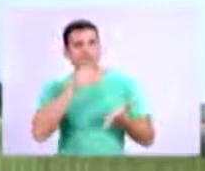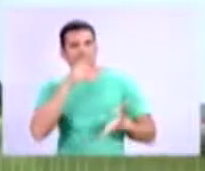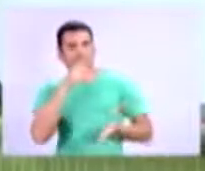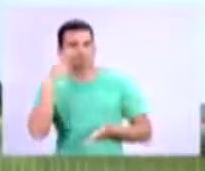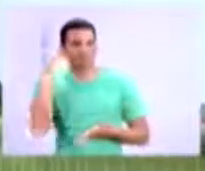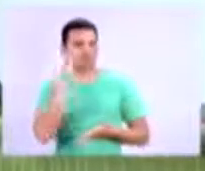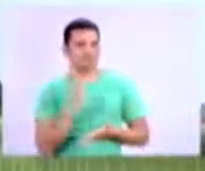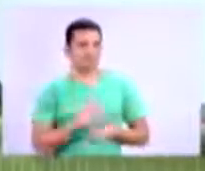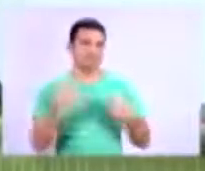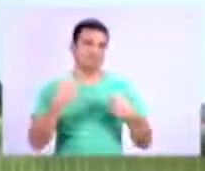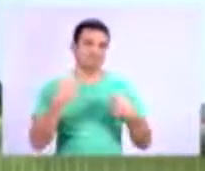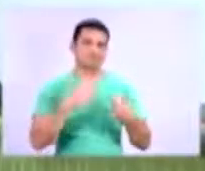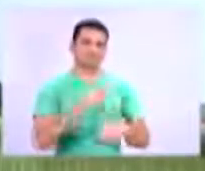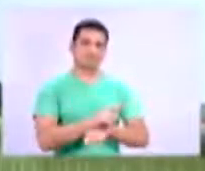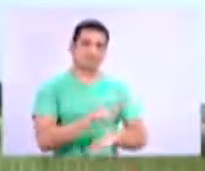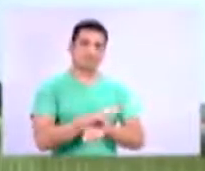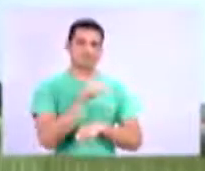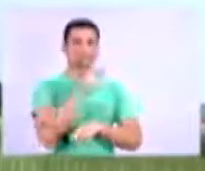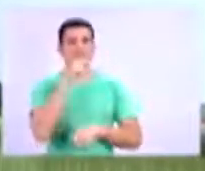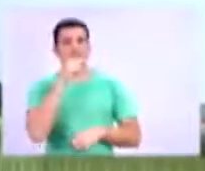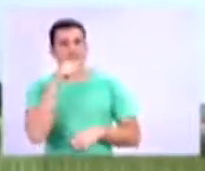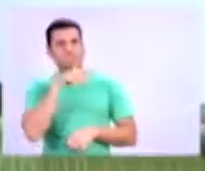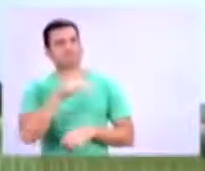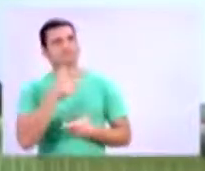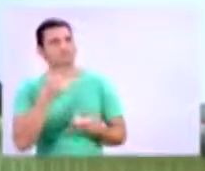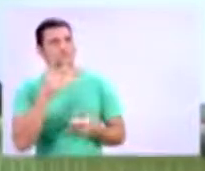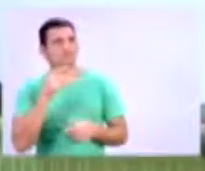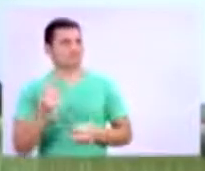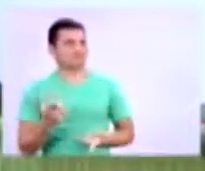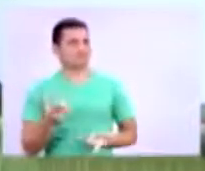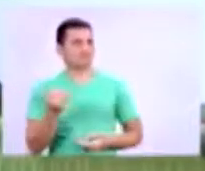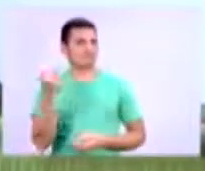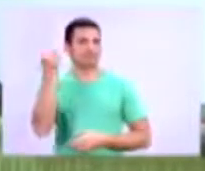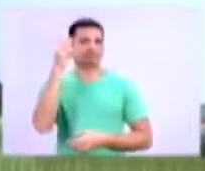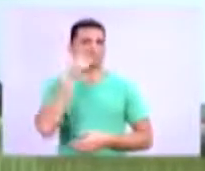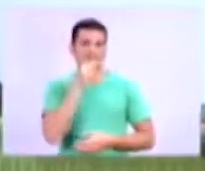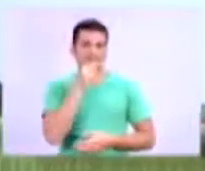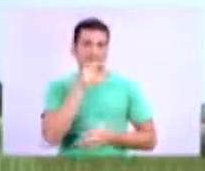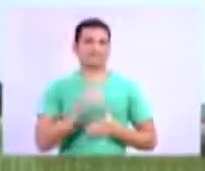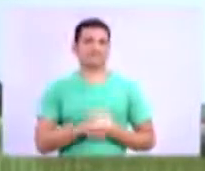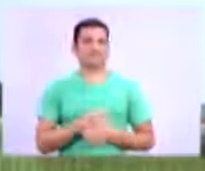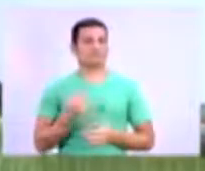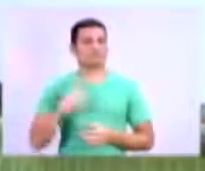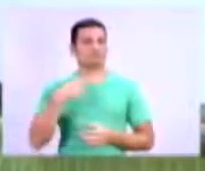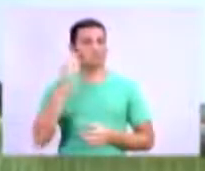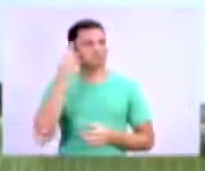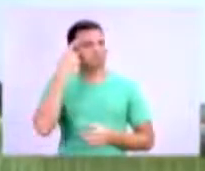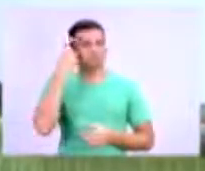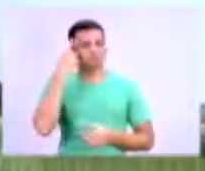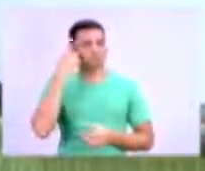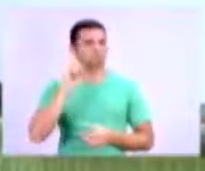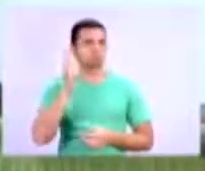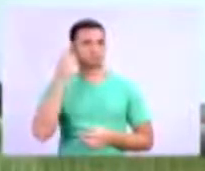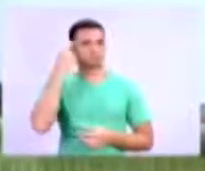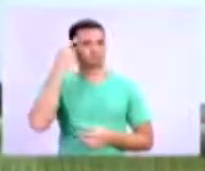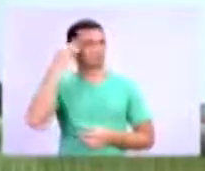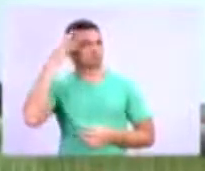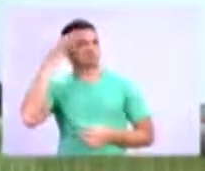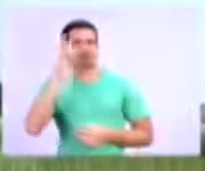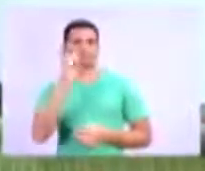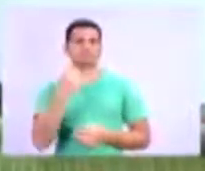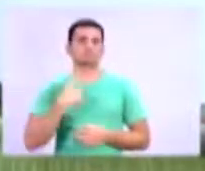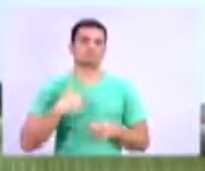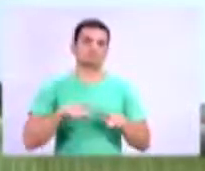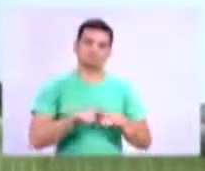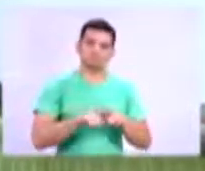nós precisamos cuidar da água, a água é um bem precioso. E eu não imaginava, né, nem eu, nem os estudos